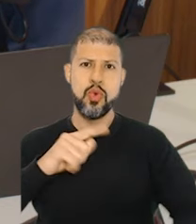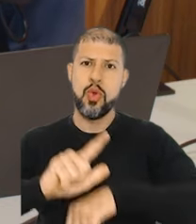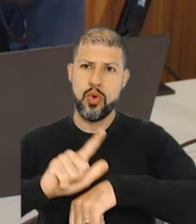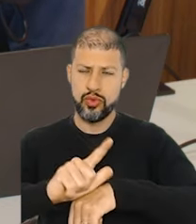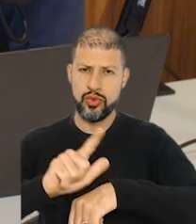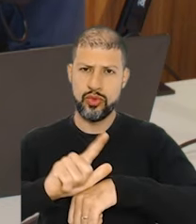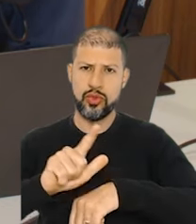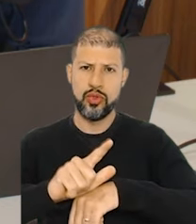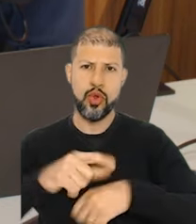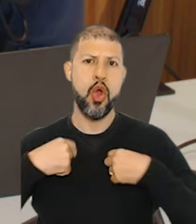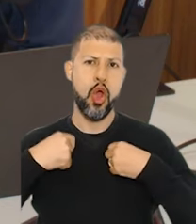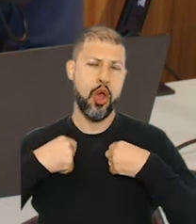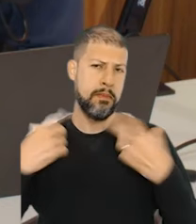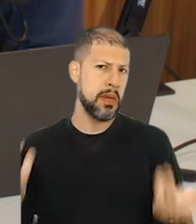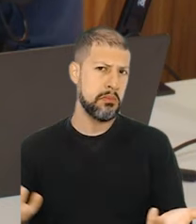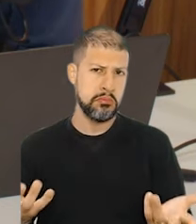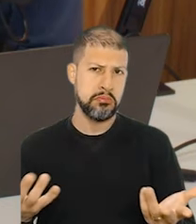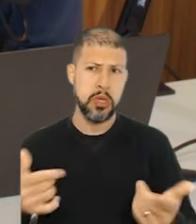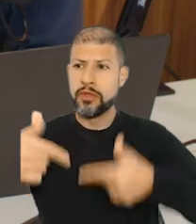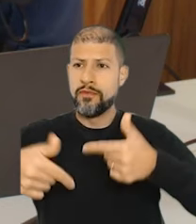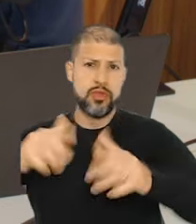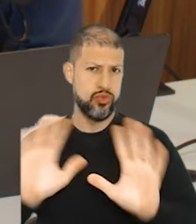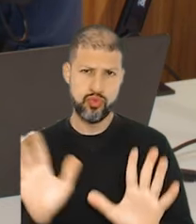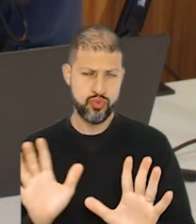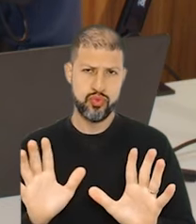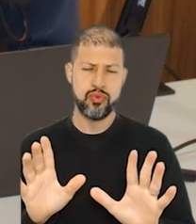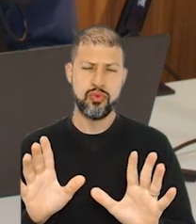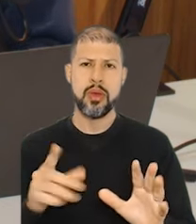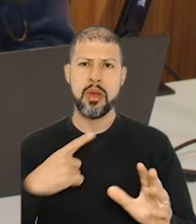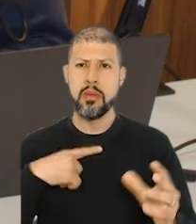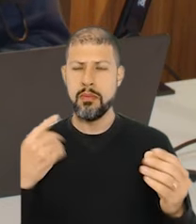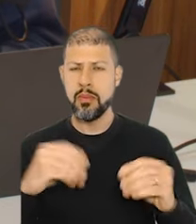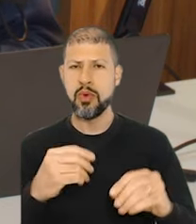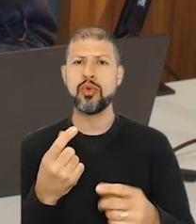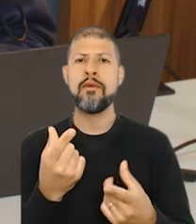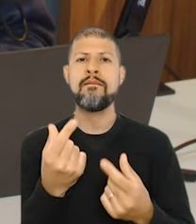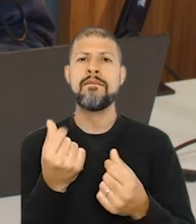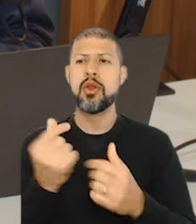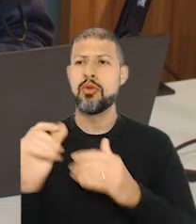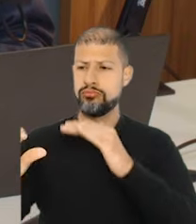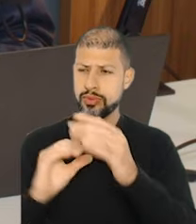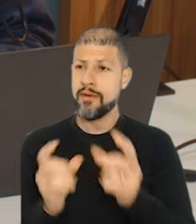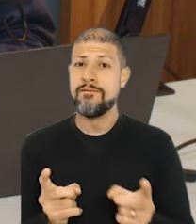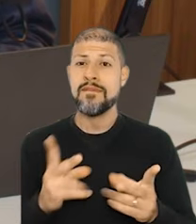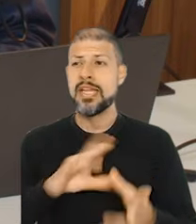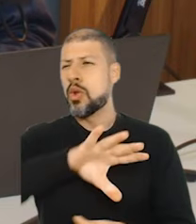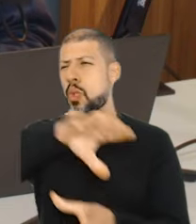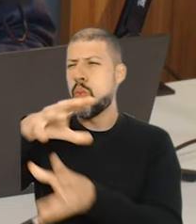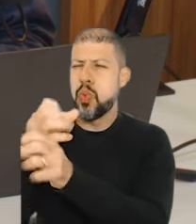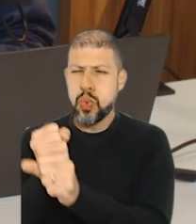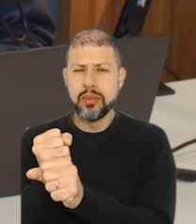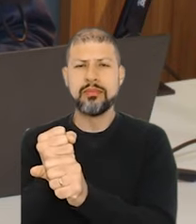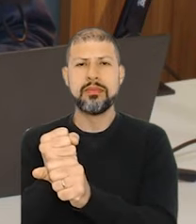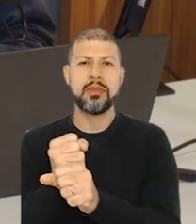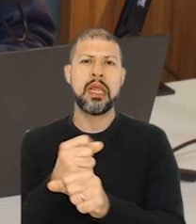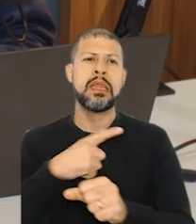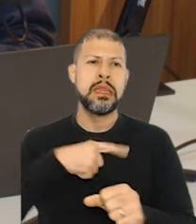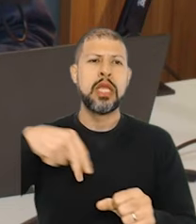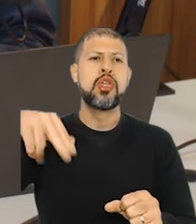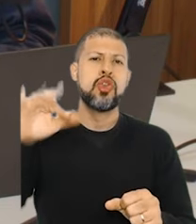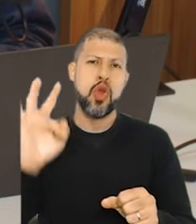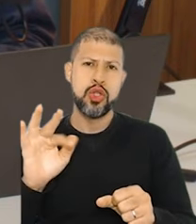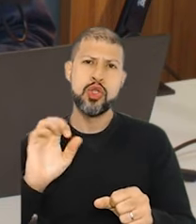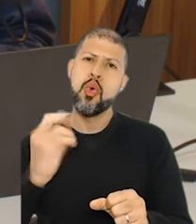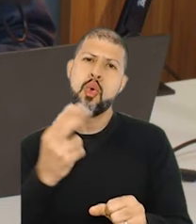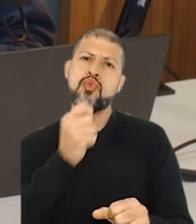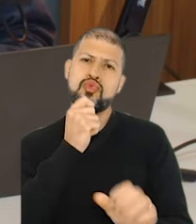sou comércio Eu só sou uma loja de roupas eu não faço prestação de serviço então eu coloco o valor total das minhas vendas com e sem nota tá